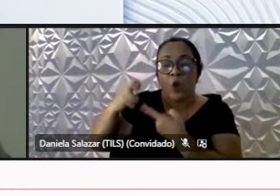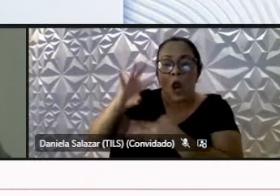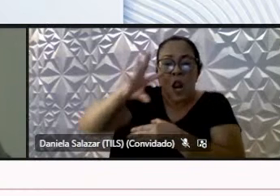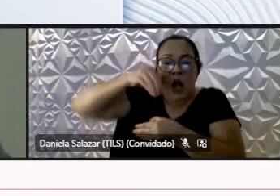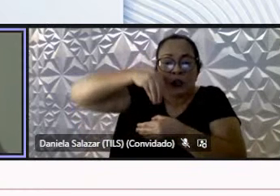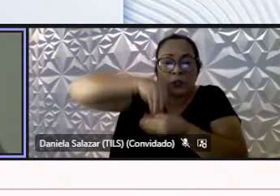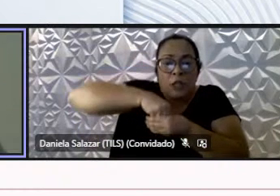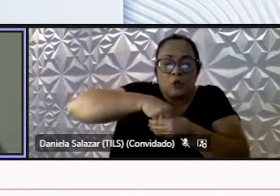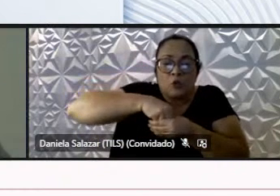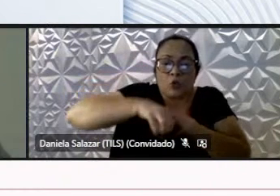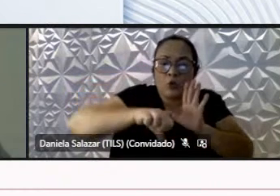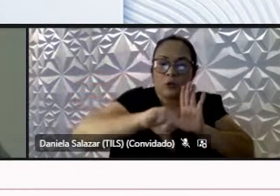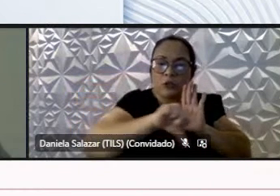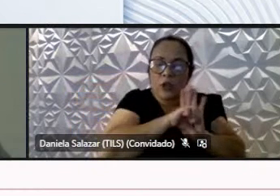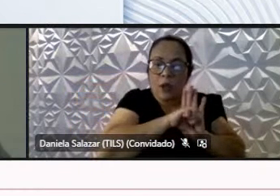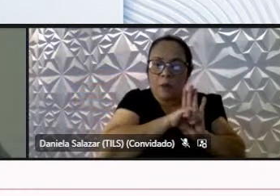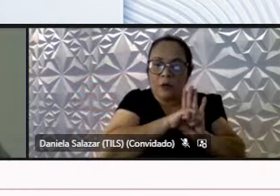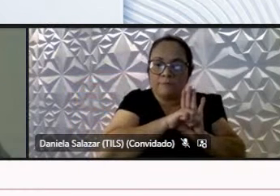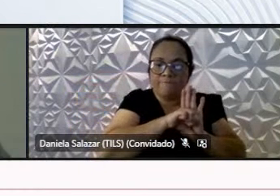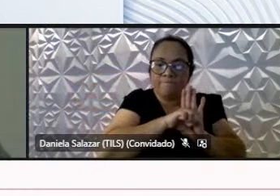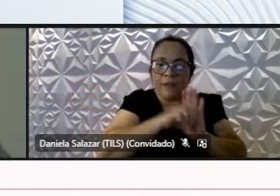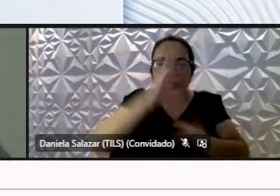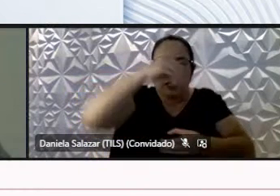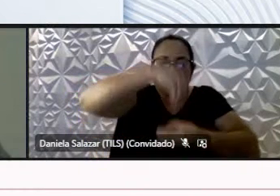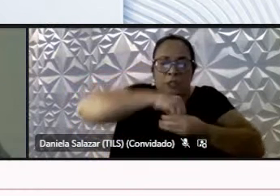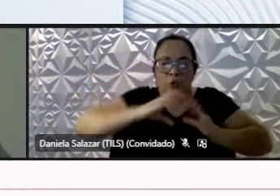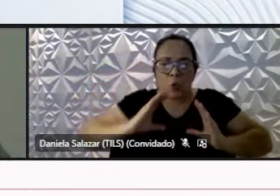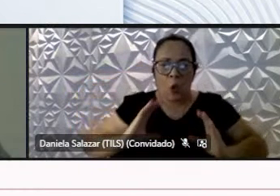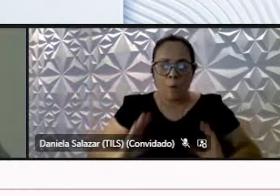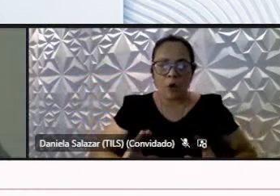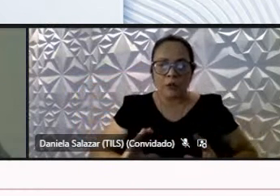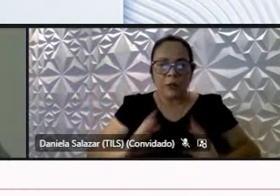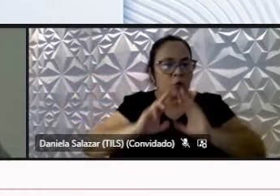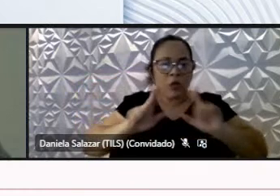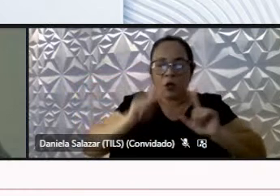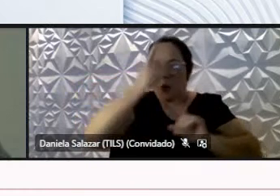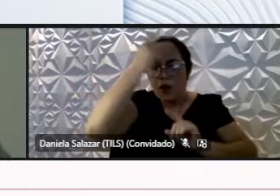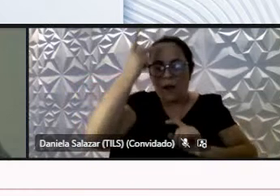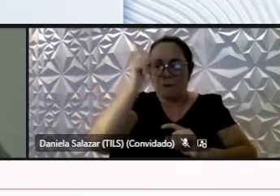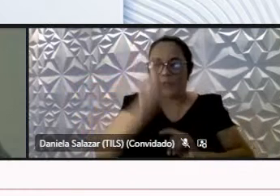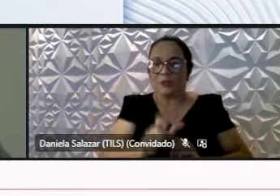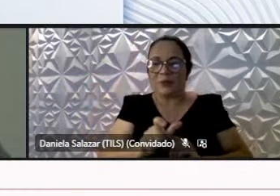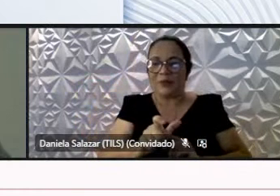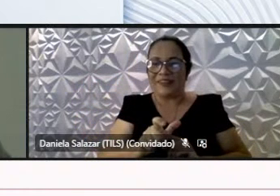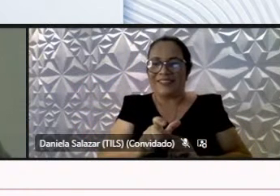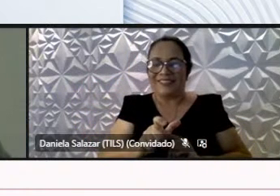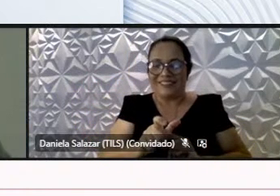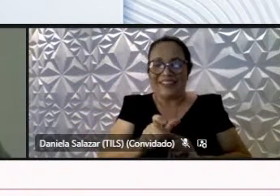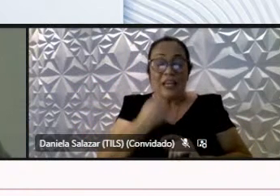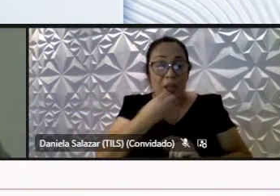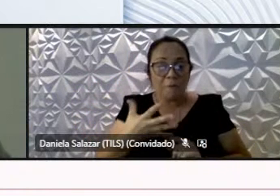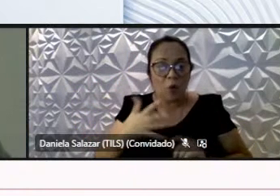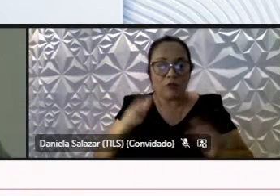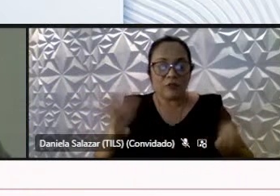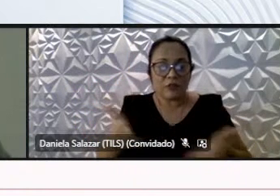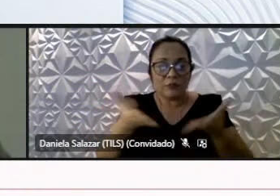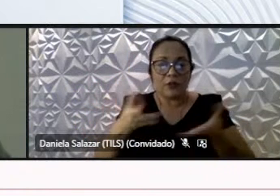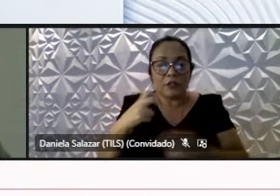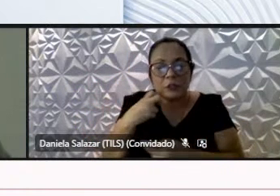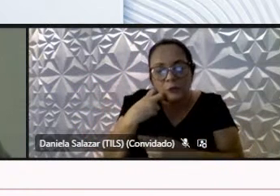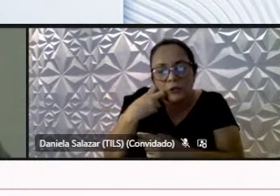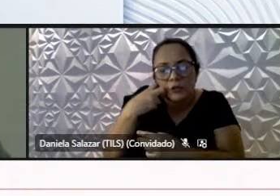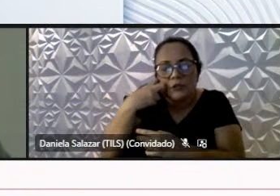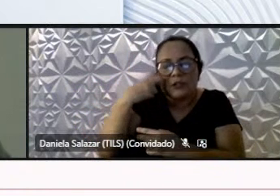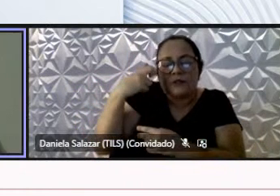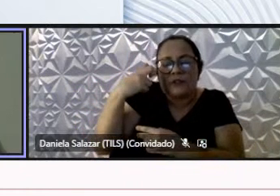nos atos, nos comportamentos e não no sujeito. E quando você faz isso, acaba produzindo o que nós chamamos de vergonha reintegrativa.